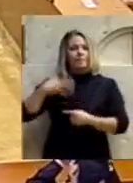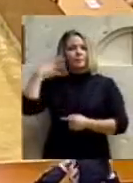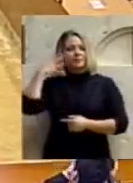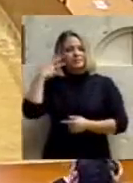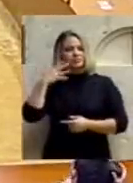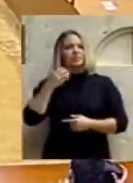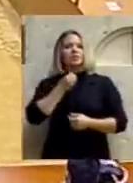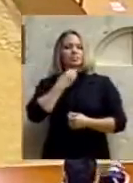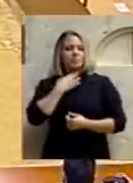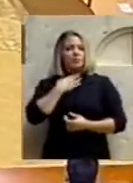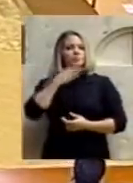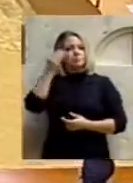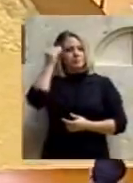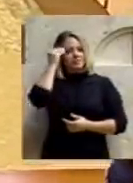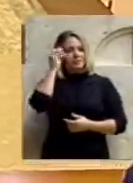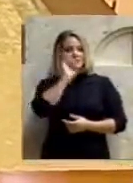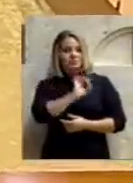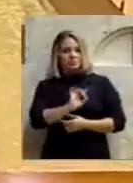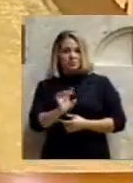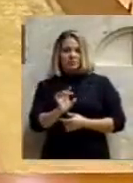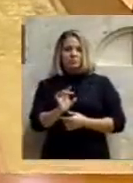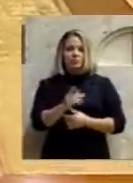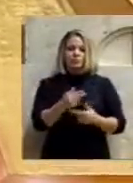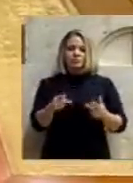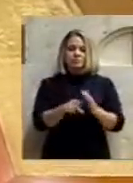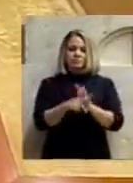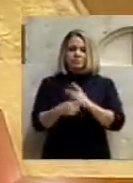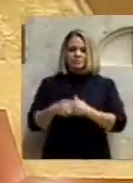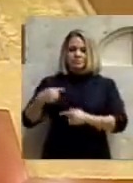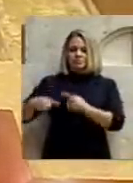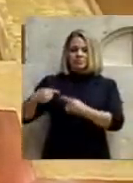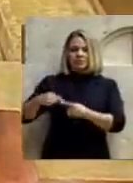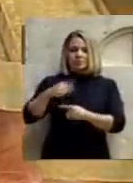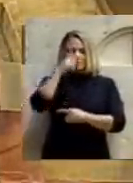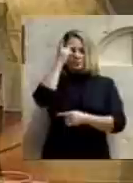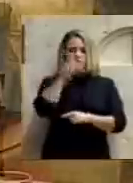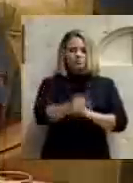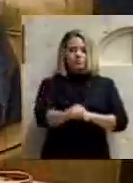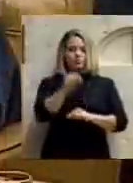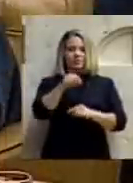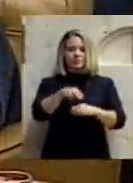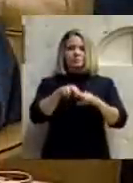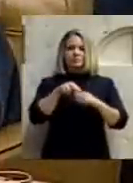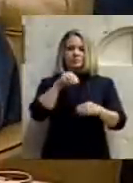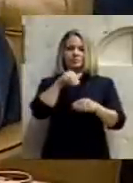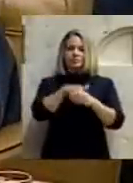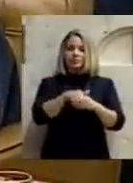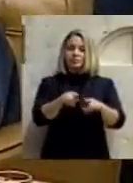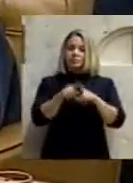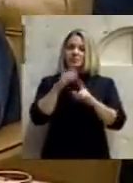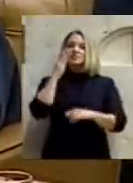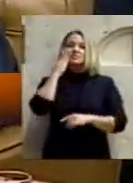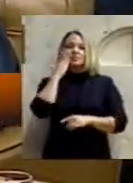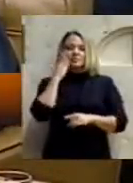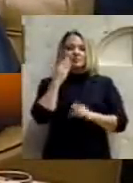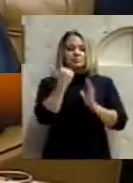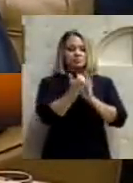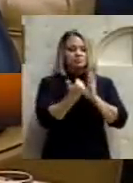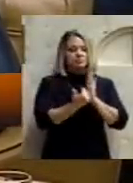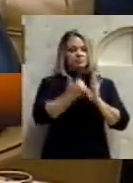a um órgão, não composto por agentes politicamente eleitos, a função de velar pela observância das